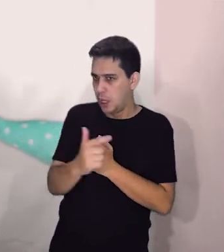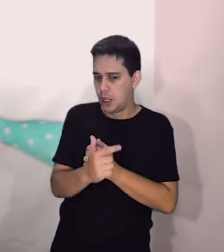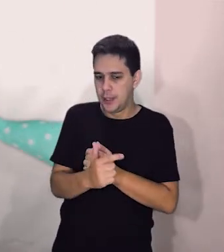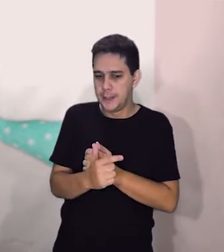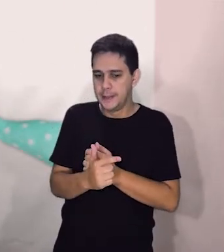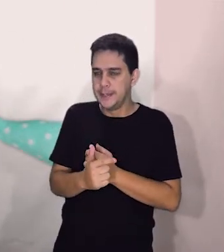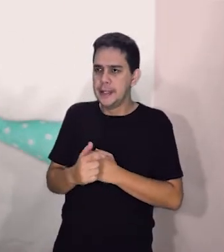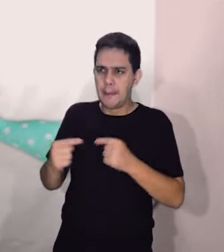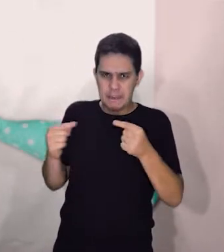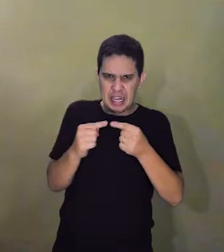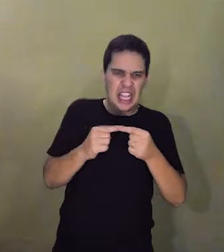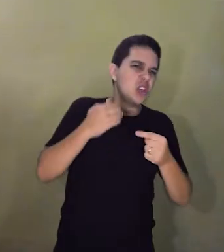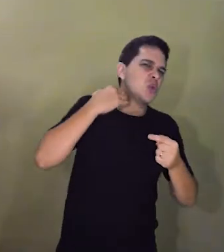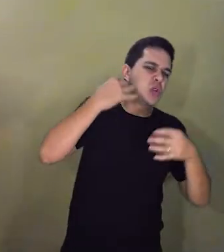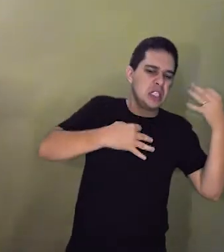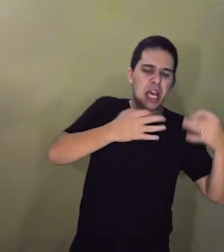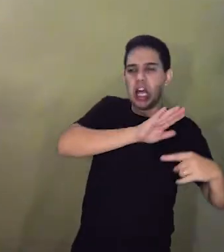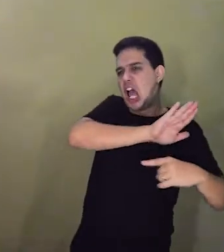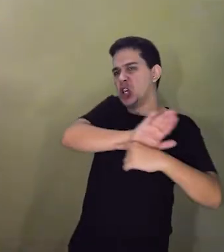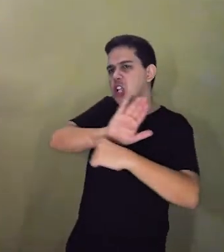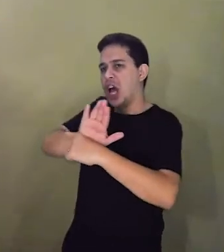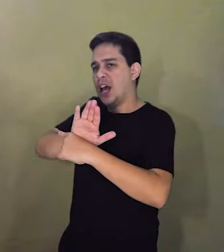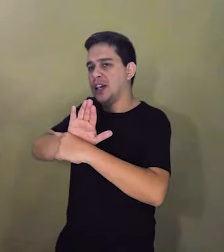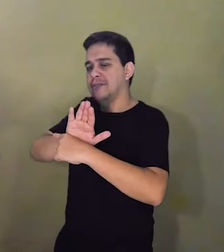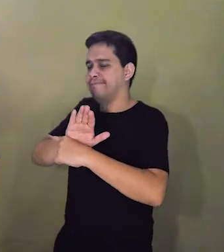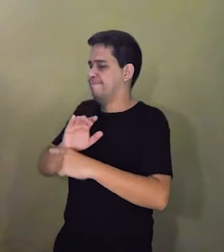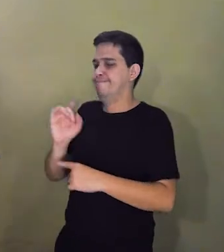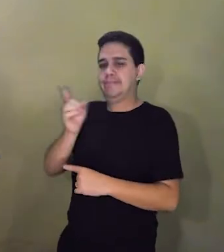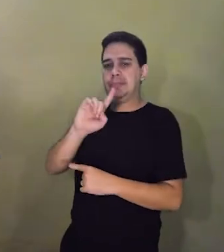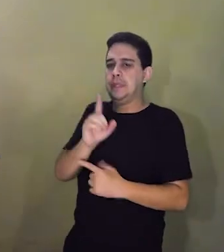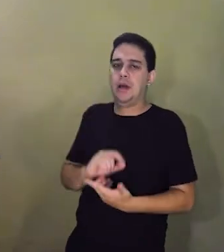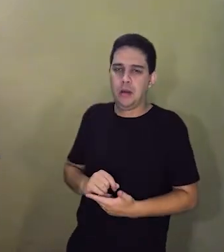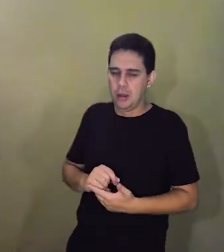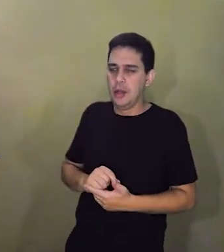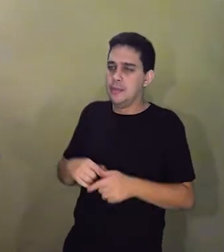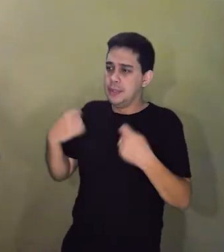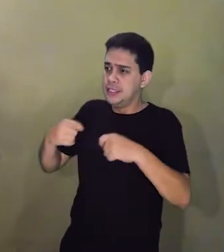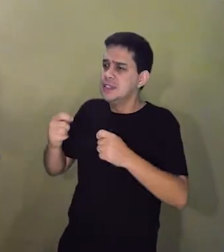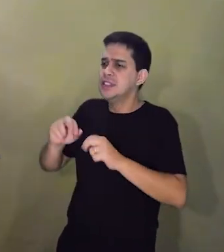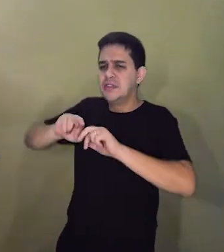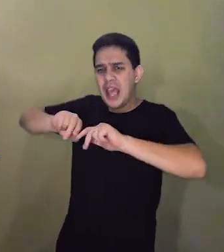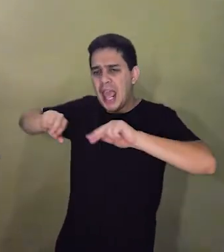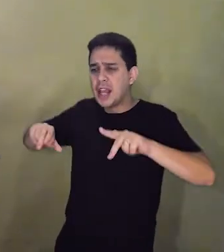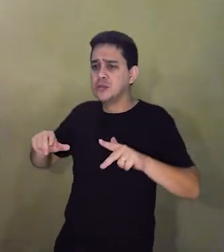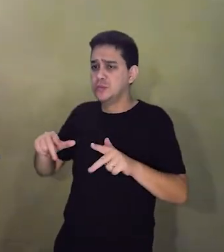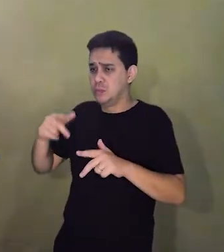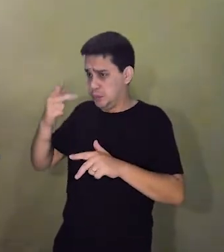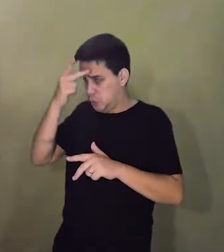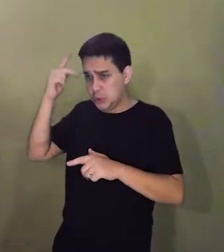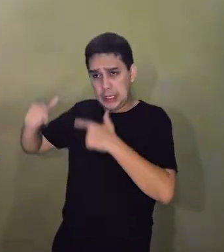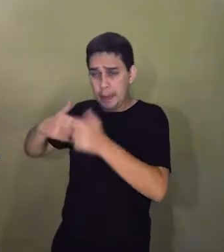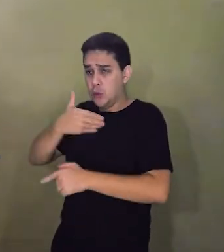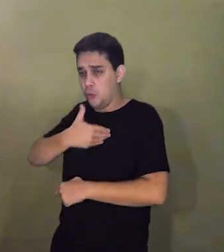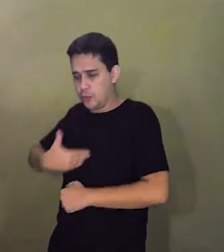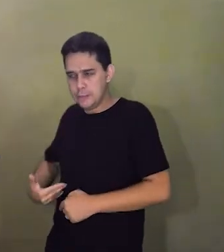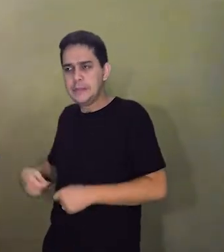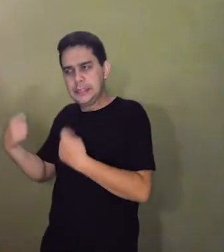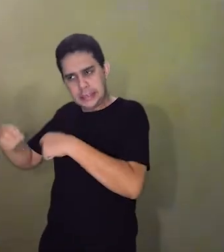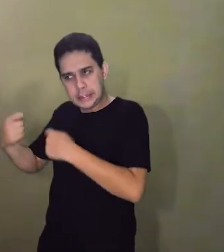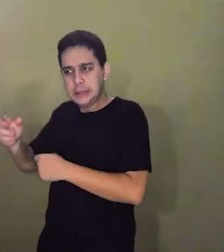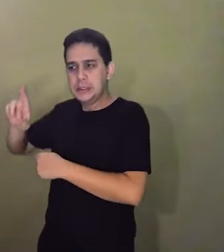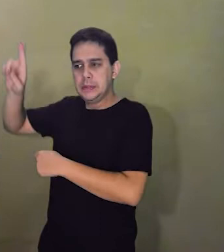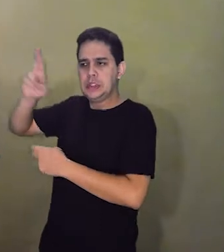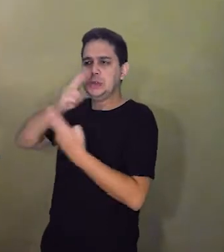verdade, ela exige uma ação multidisciplinar de vários agentes públicos. Então, a Secretaria de Assistência Social